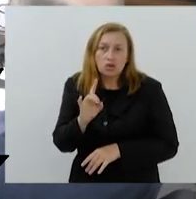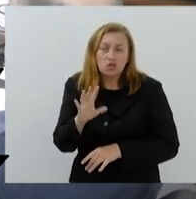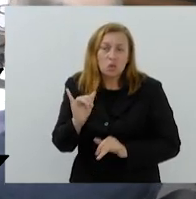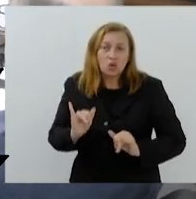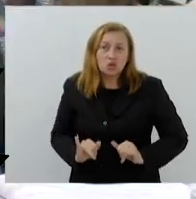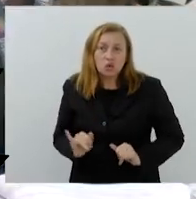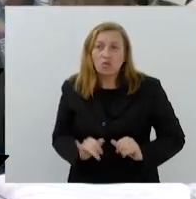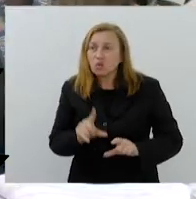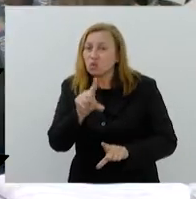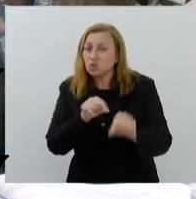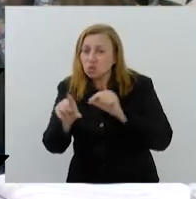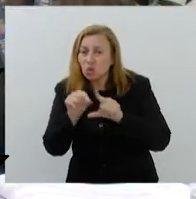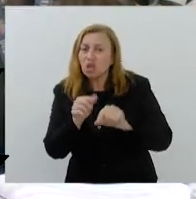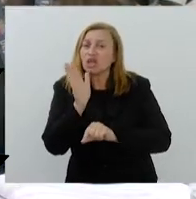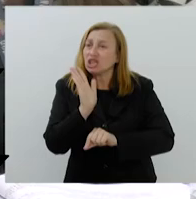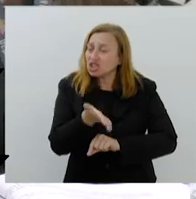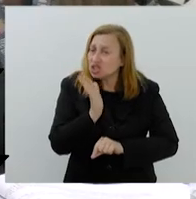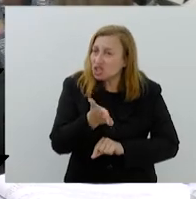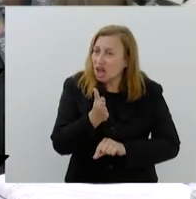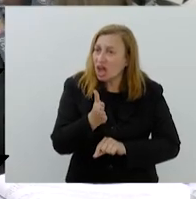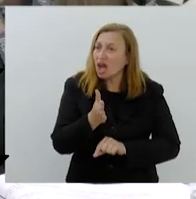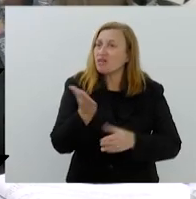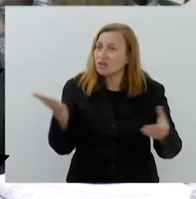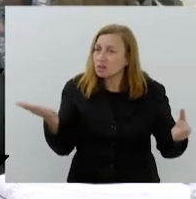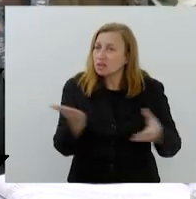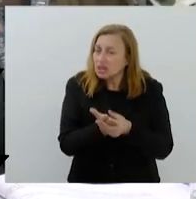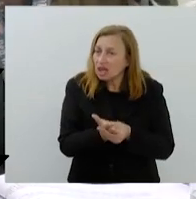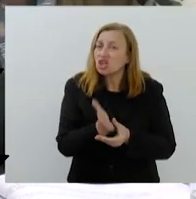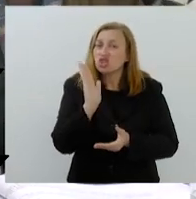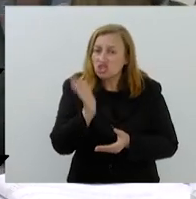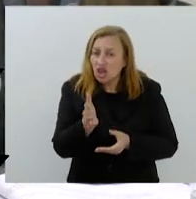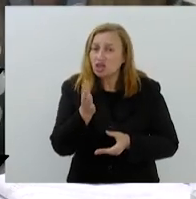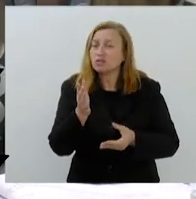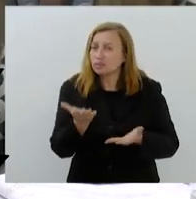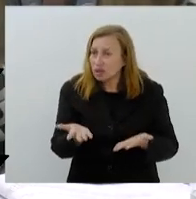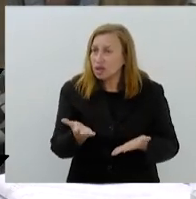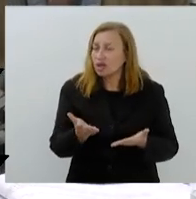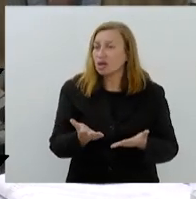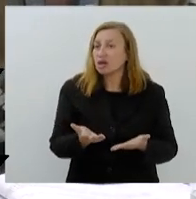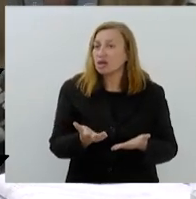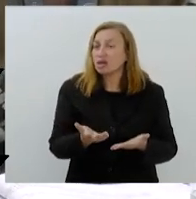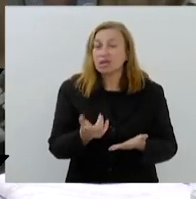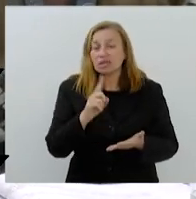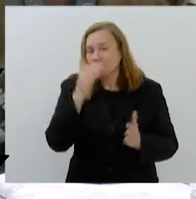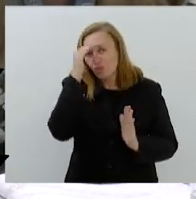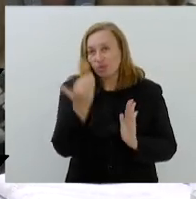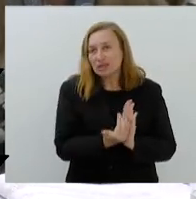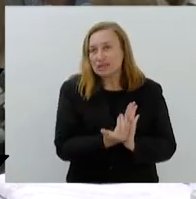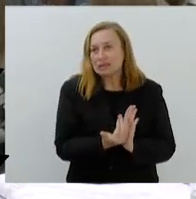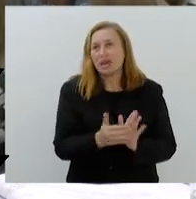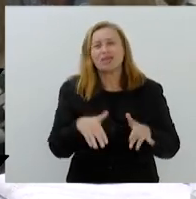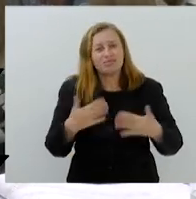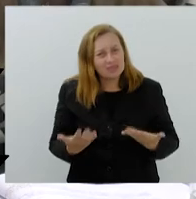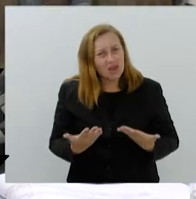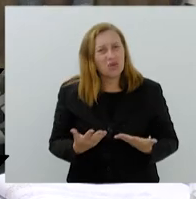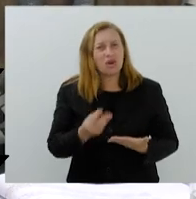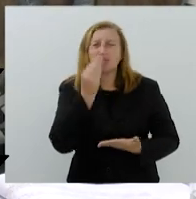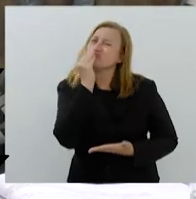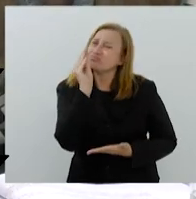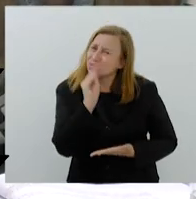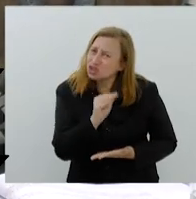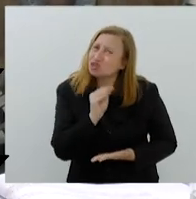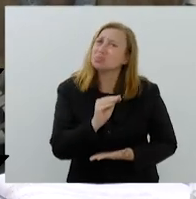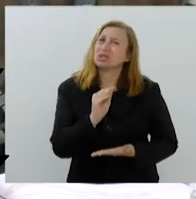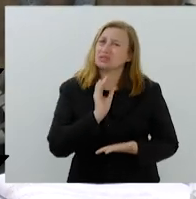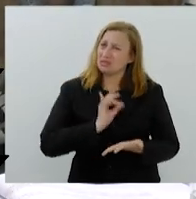decisões que já foram transitadas em julgado, né, Fernando? E que não estão sendo cumpridas. É uma desolação, mas eu